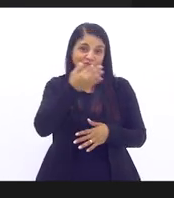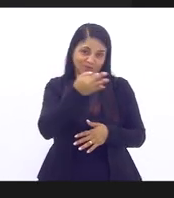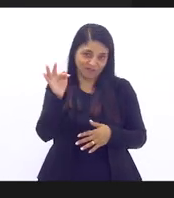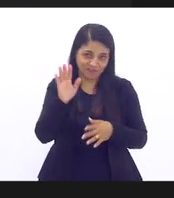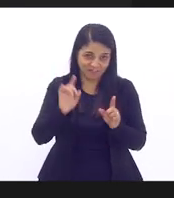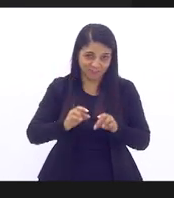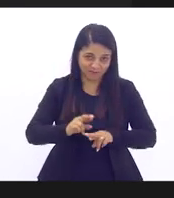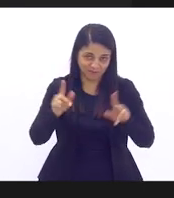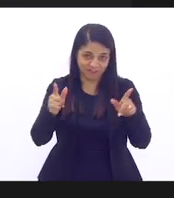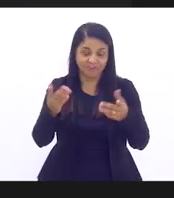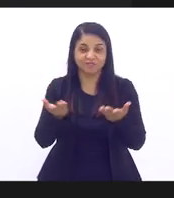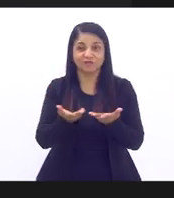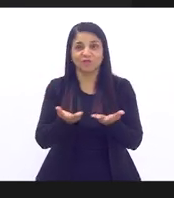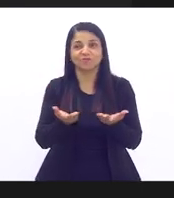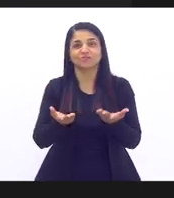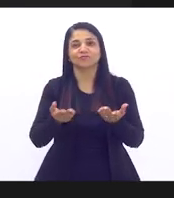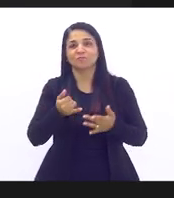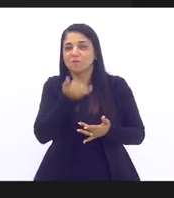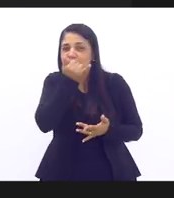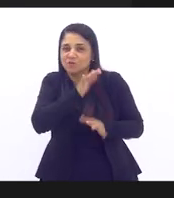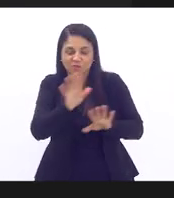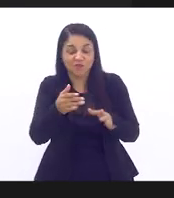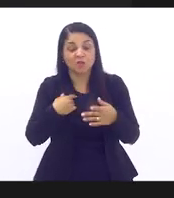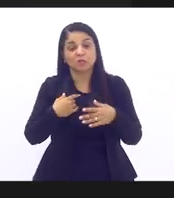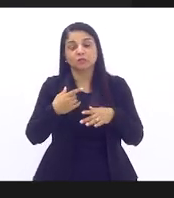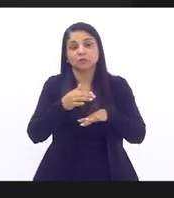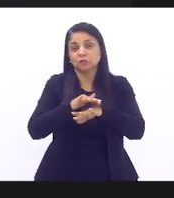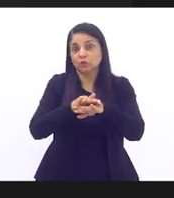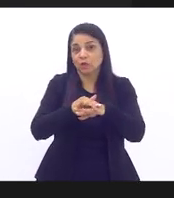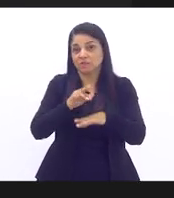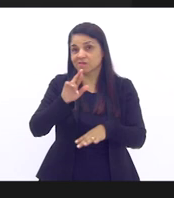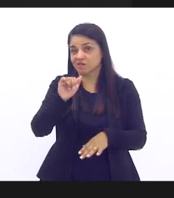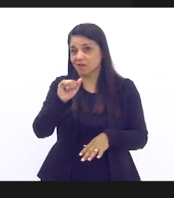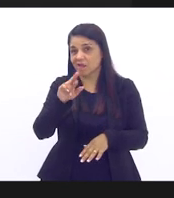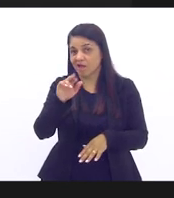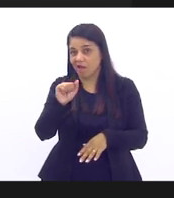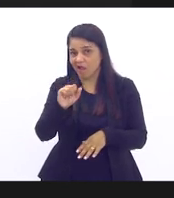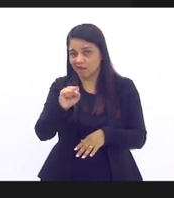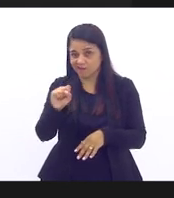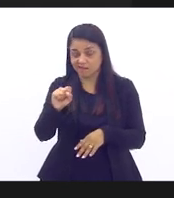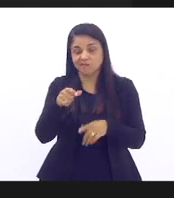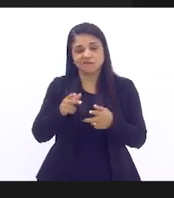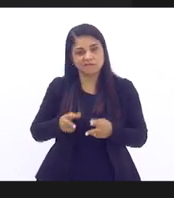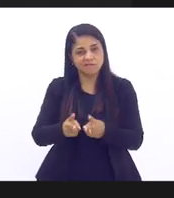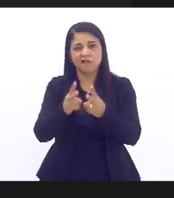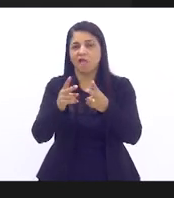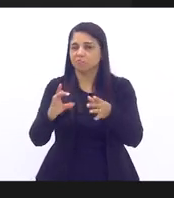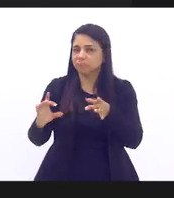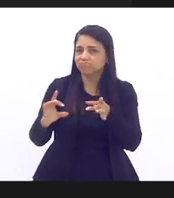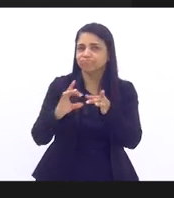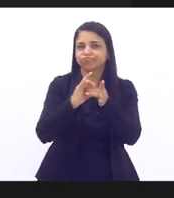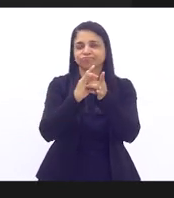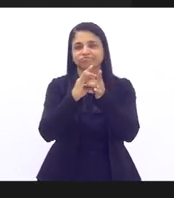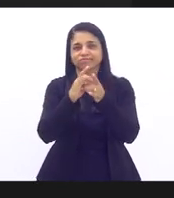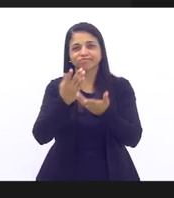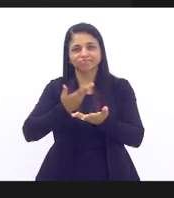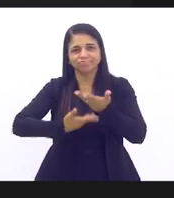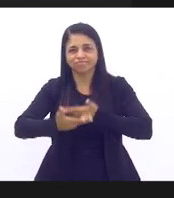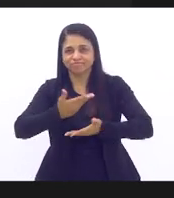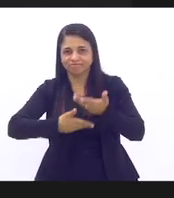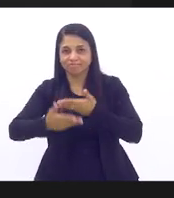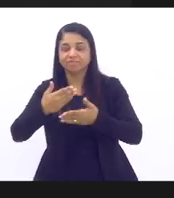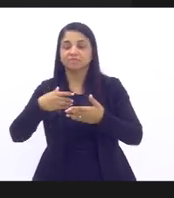de doenças raras Ele sempre tá envolvido e foi algo que nos tocou muito